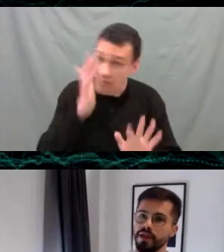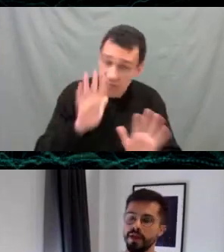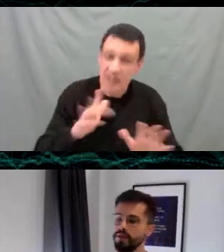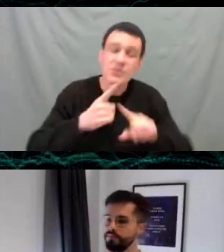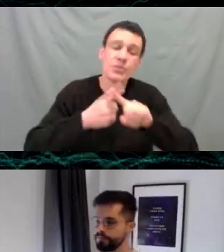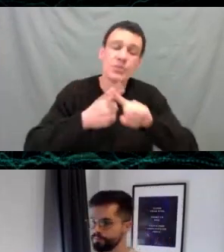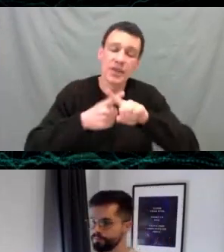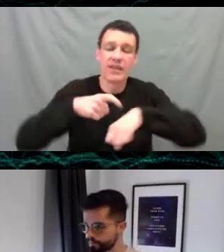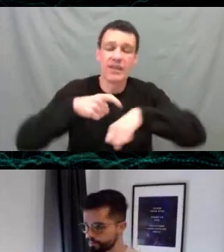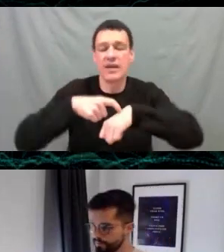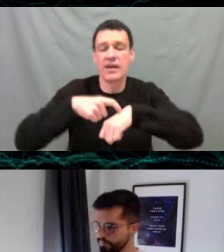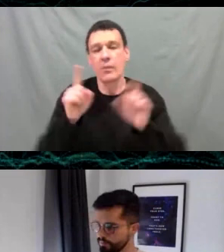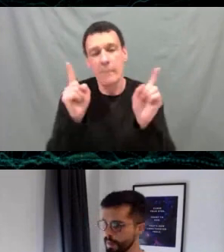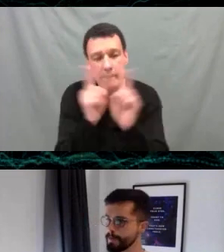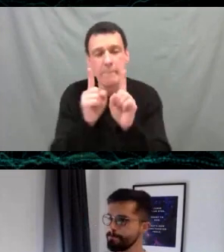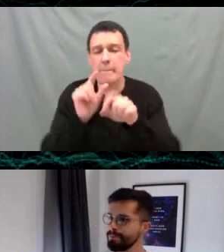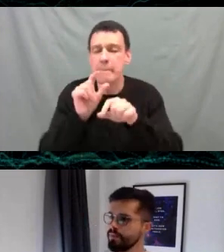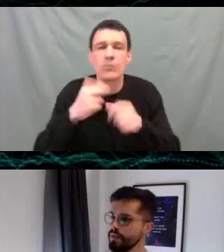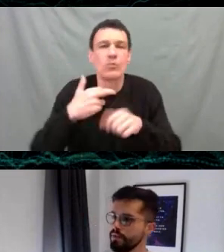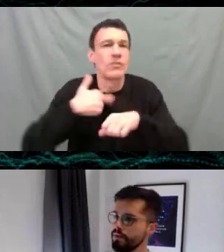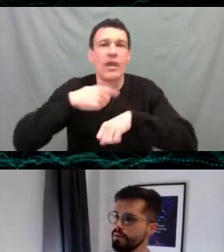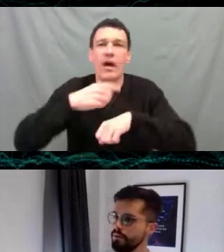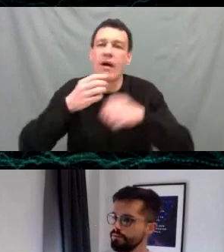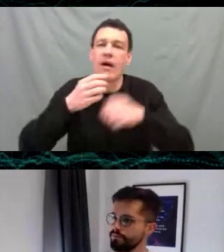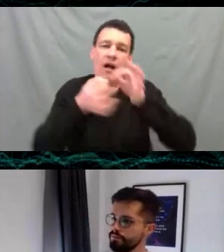tempo que a gente tenta né